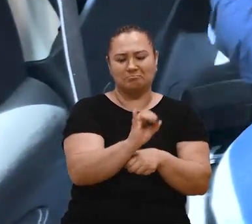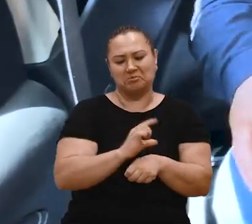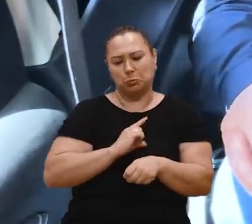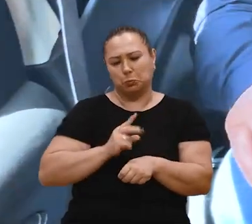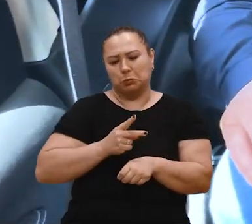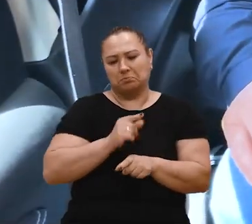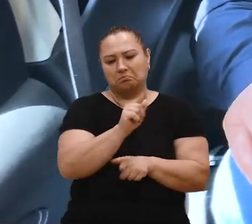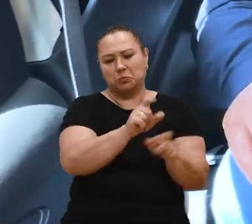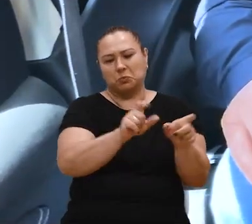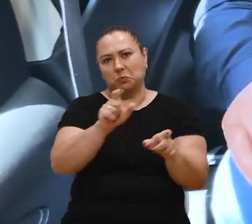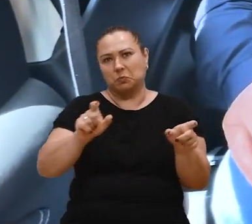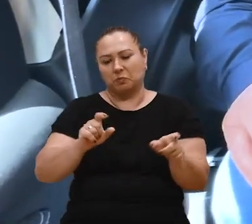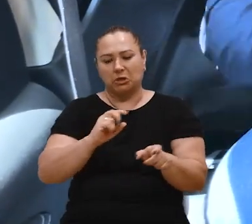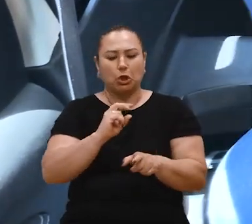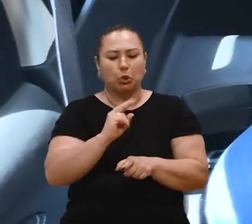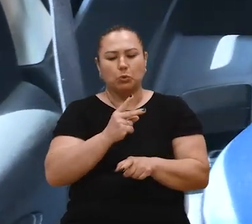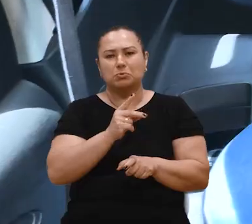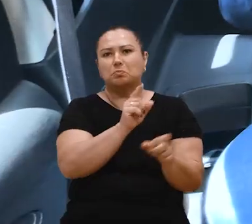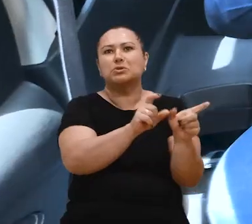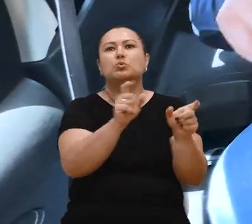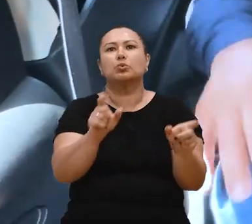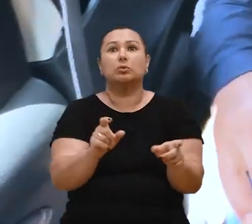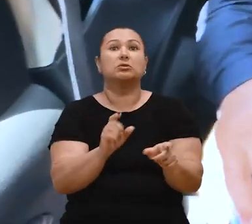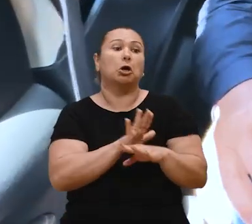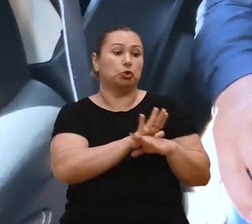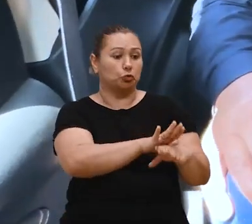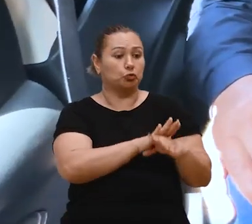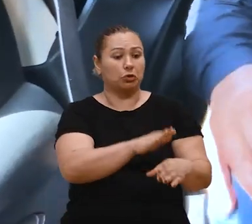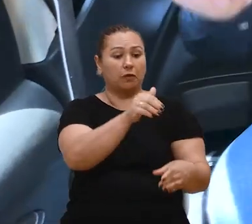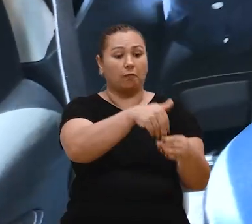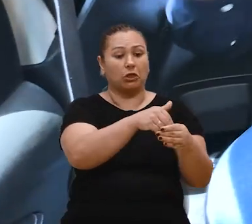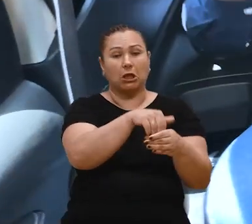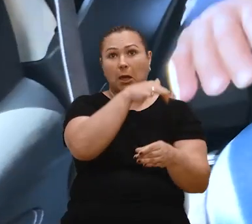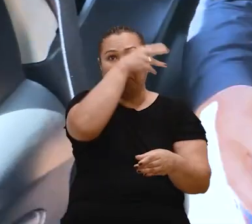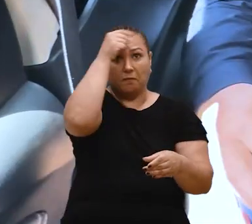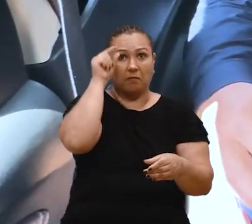habitantes. Me envolvi lá, ajudei a eleger o prefeito, né,